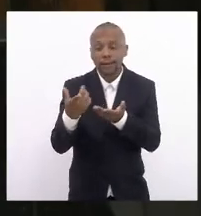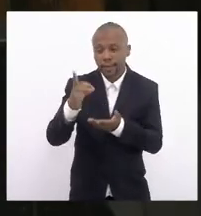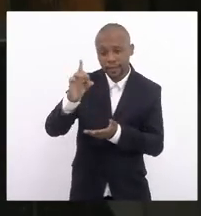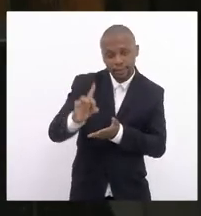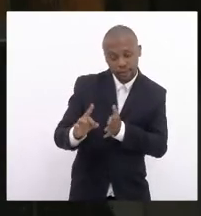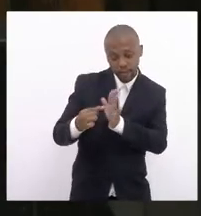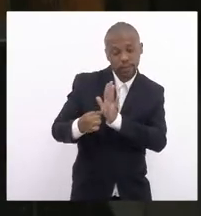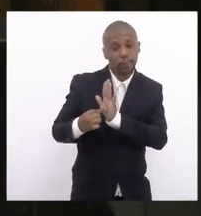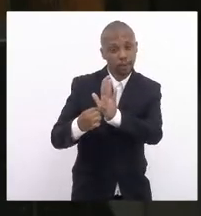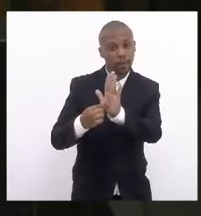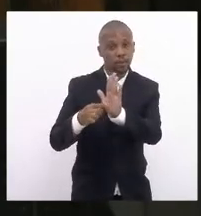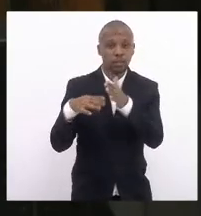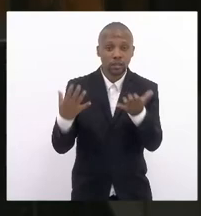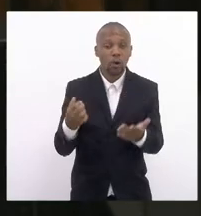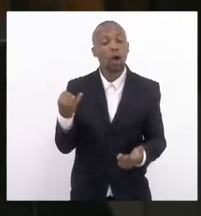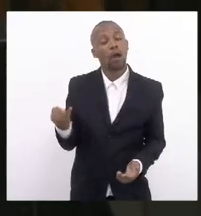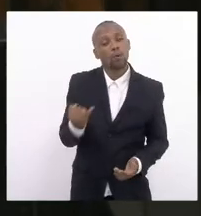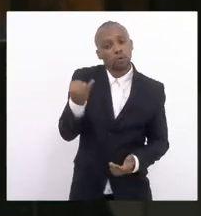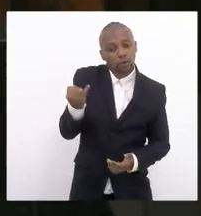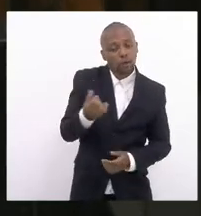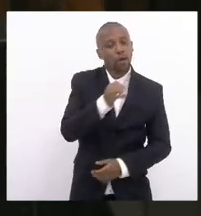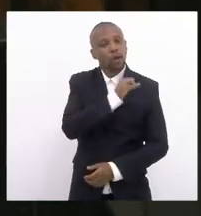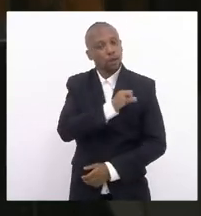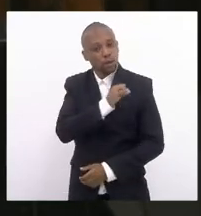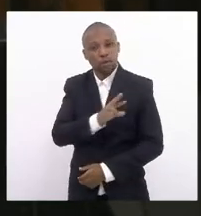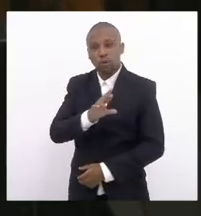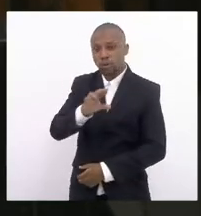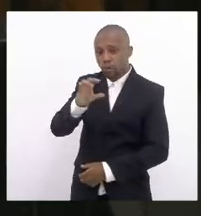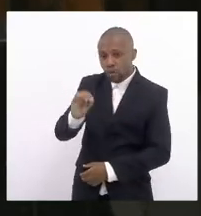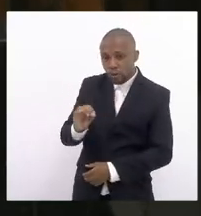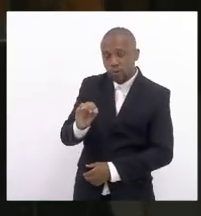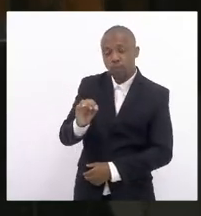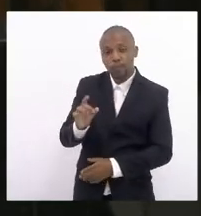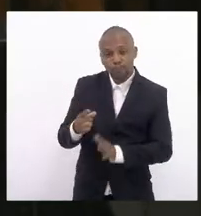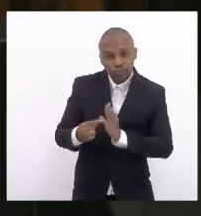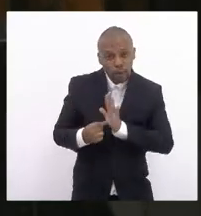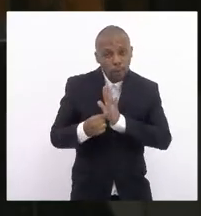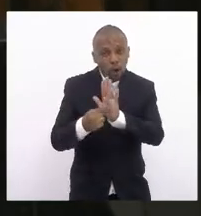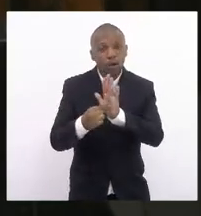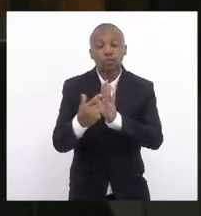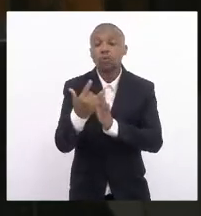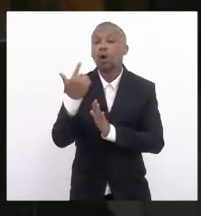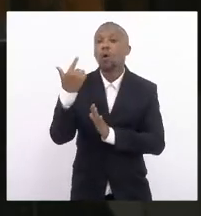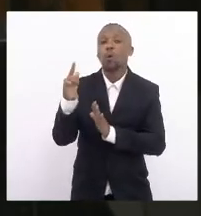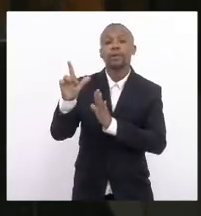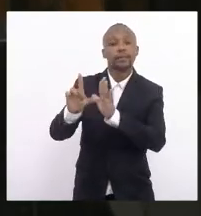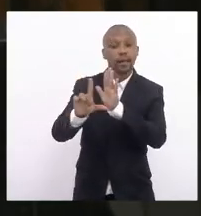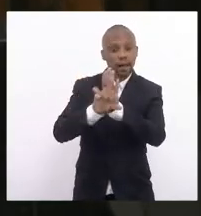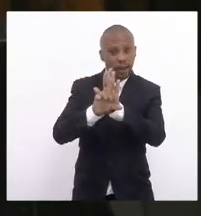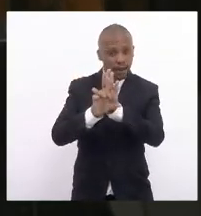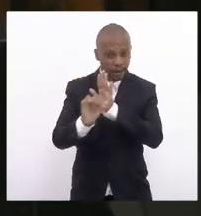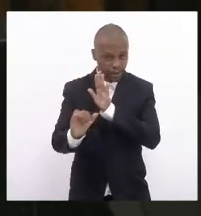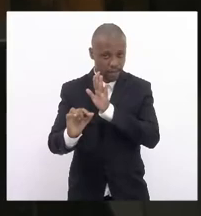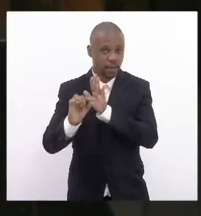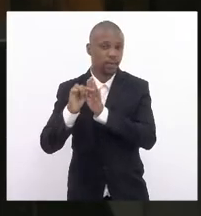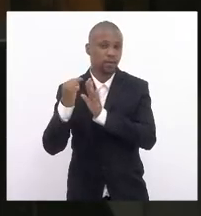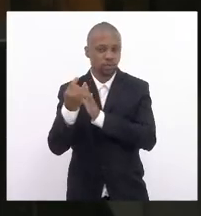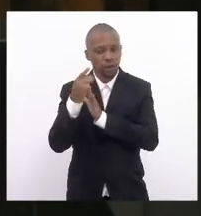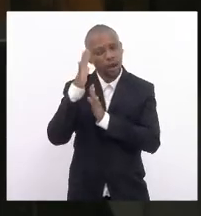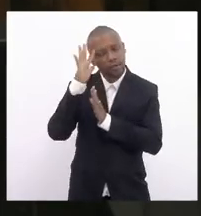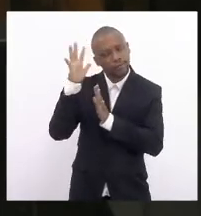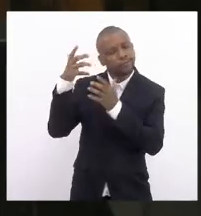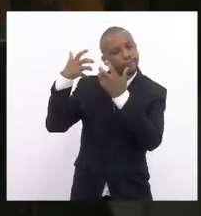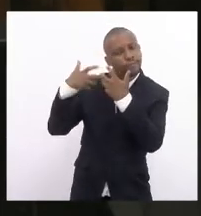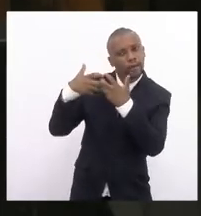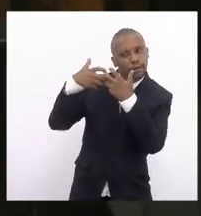muito importante que o Rio de Janeiro leve em conta uma outra legislação, e aí isso até me faz pensar no